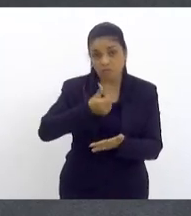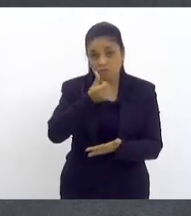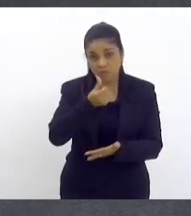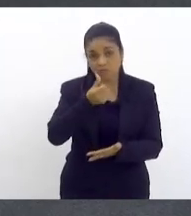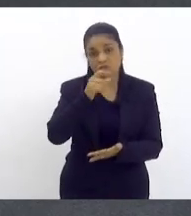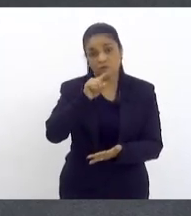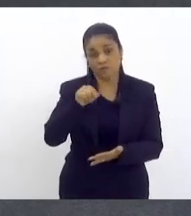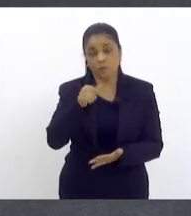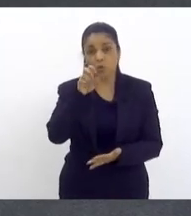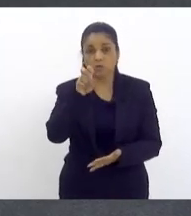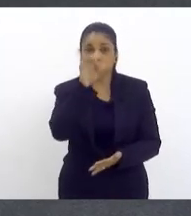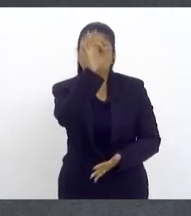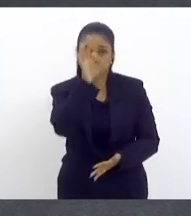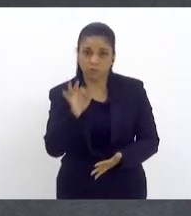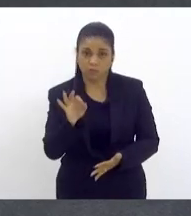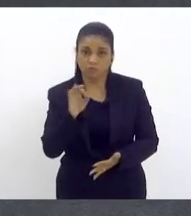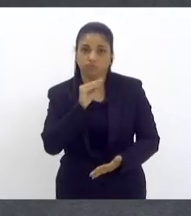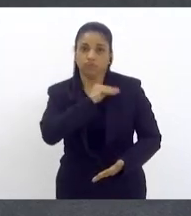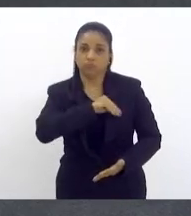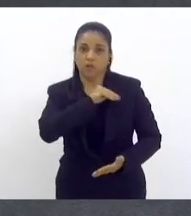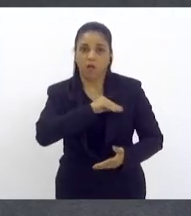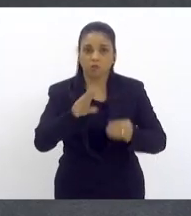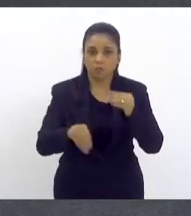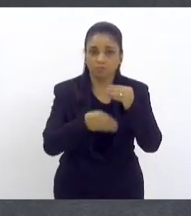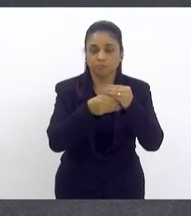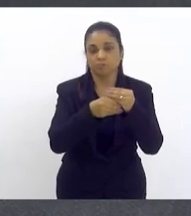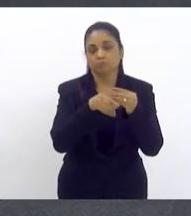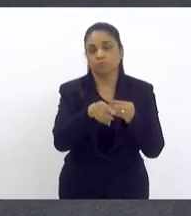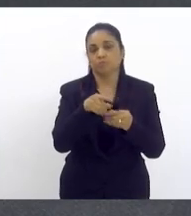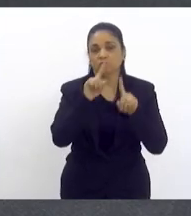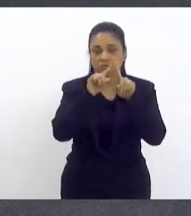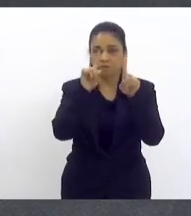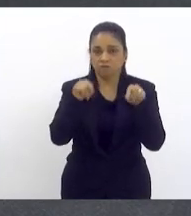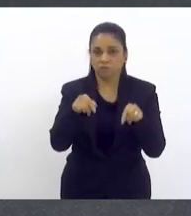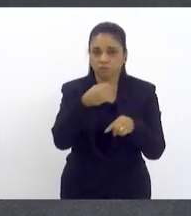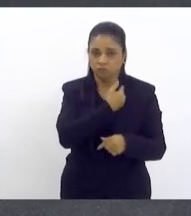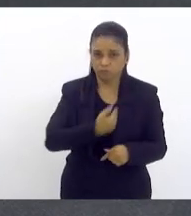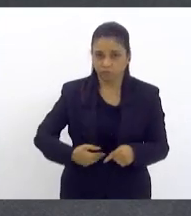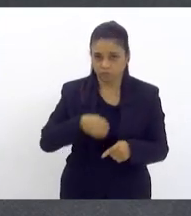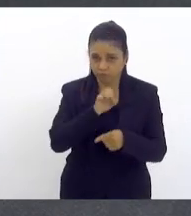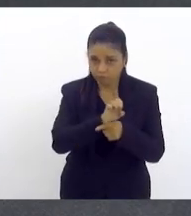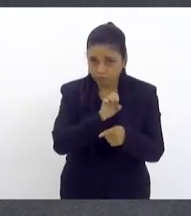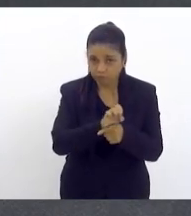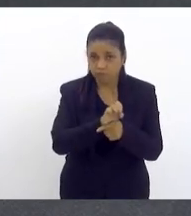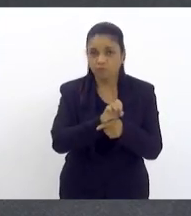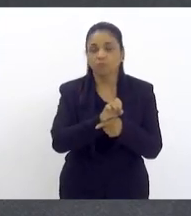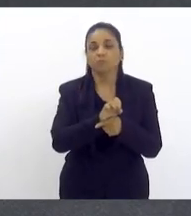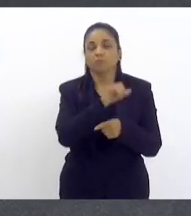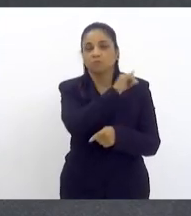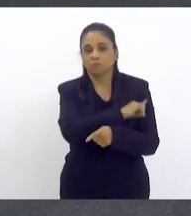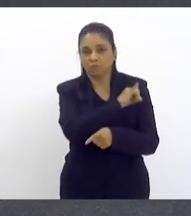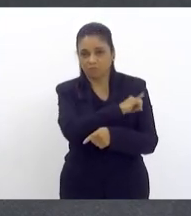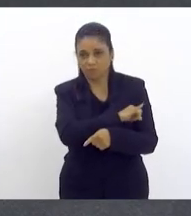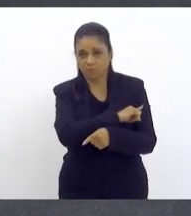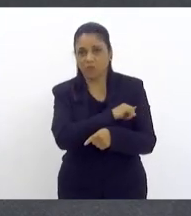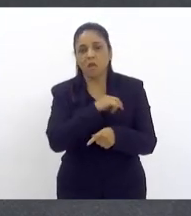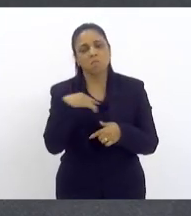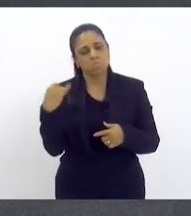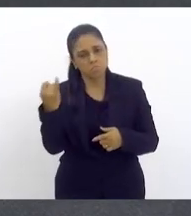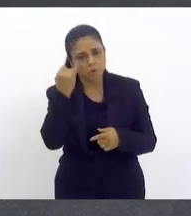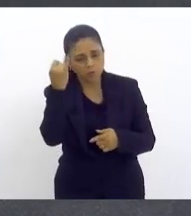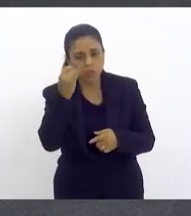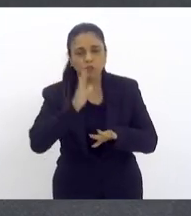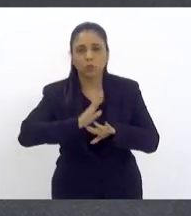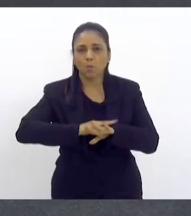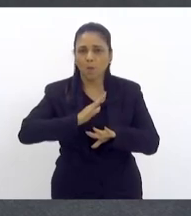Servidores do Estado do Rio de Janeiro Muito obrigado Deputado Renata Souza concordo com a senhora a gente teve um momento importante da história do Brasil ontem